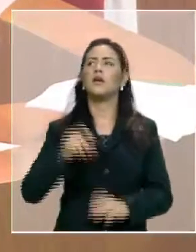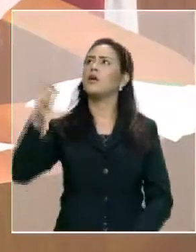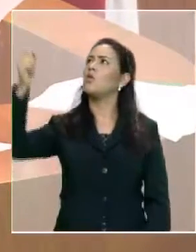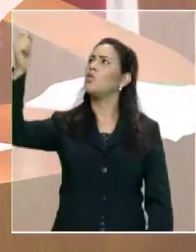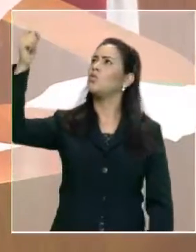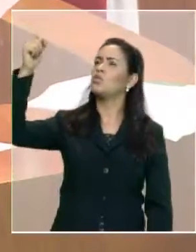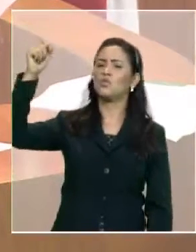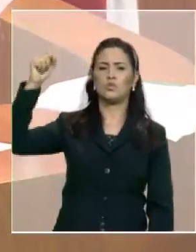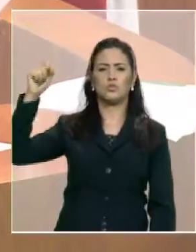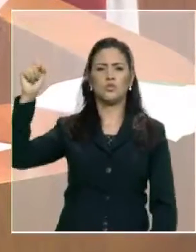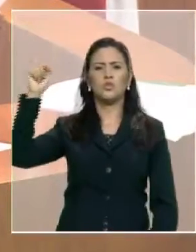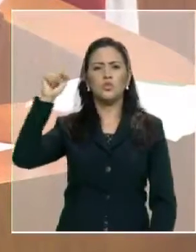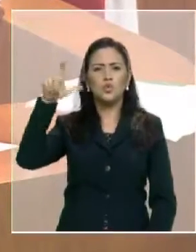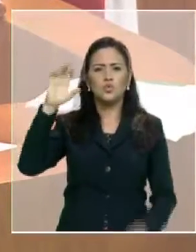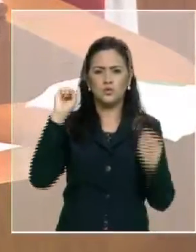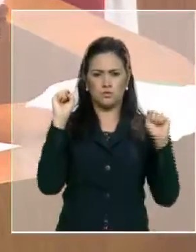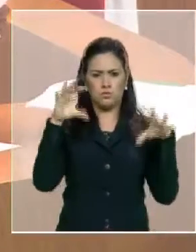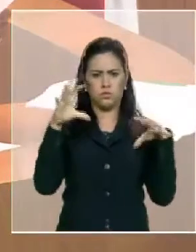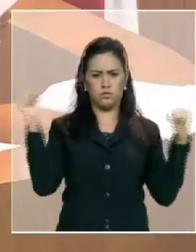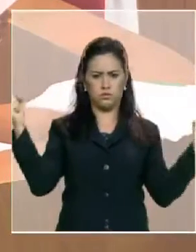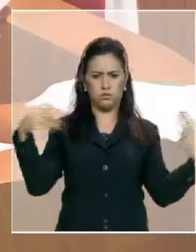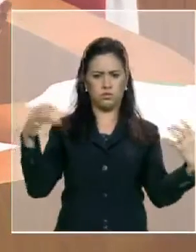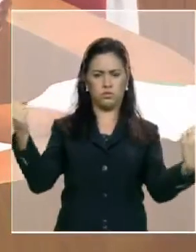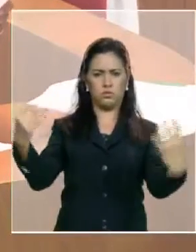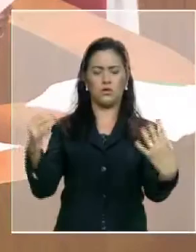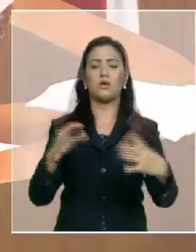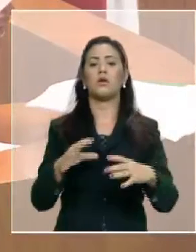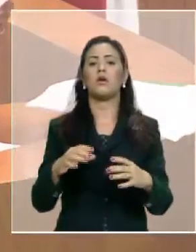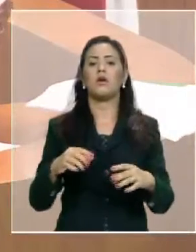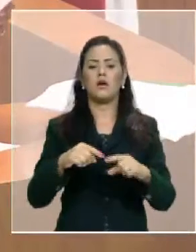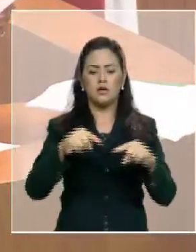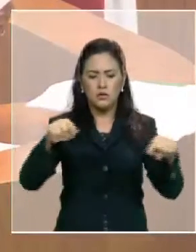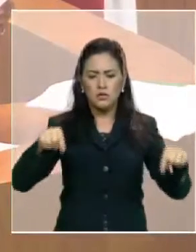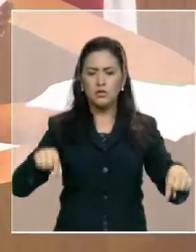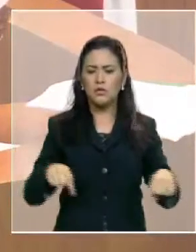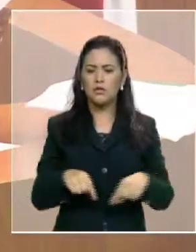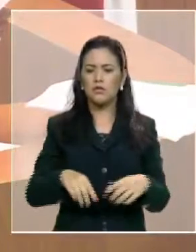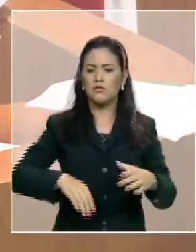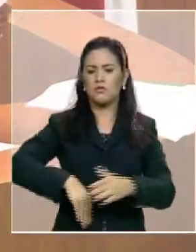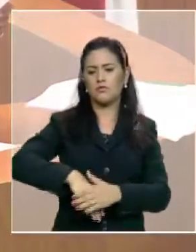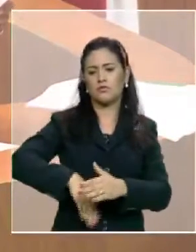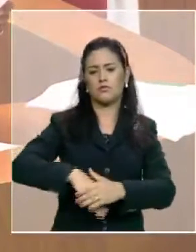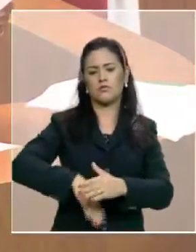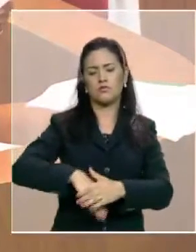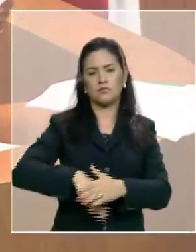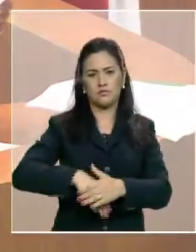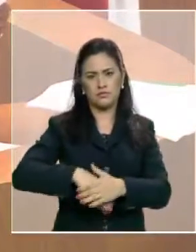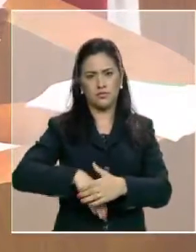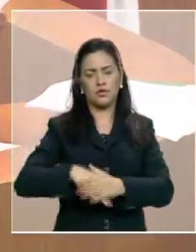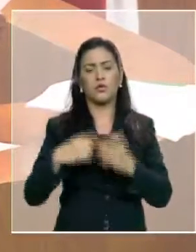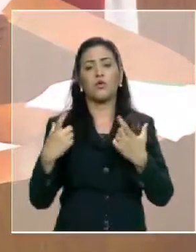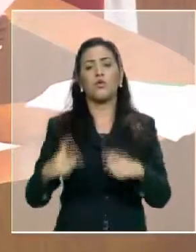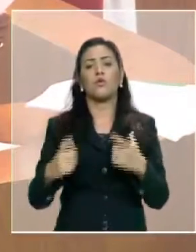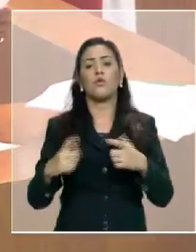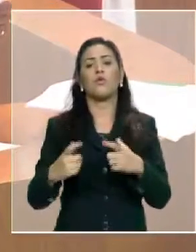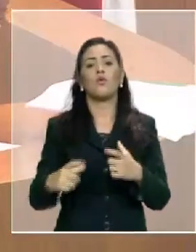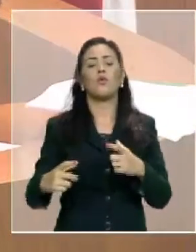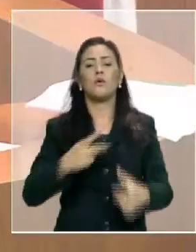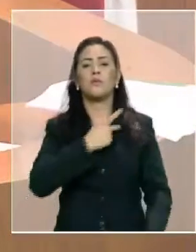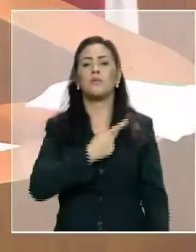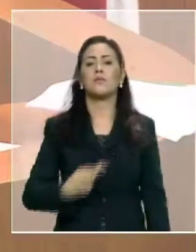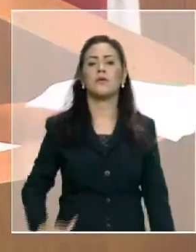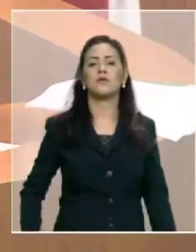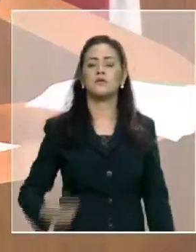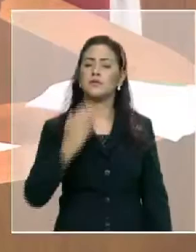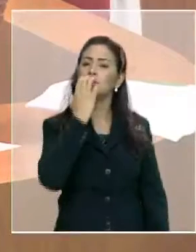Sarney. Quando ele não manda, quem sofre é os desportistas, são os jovens daquela cidade, que ele pegue